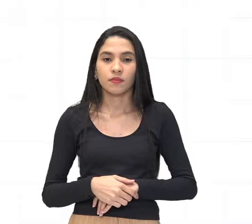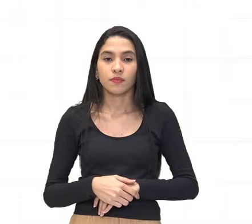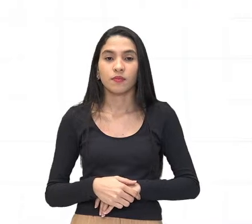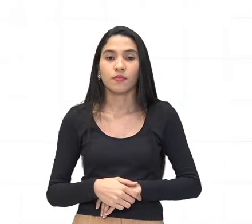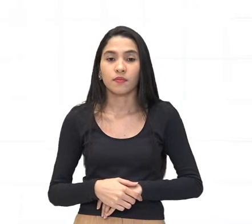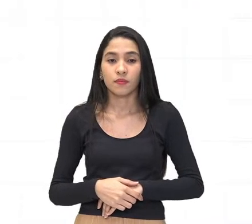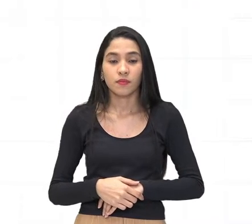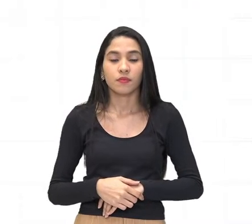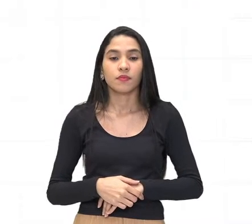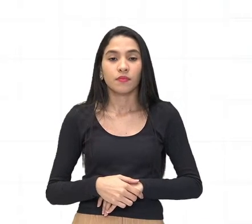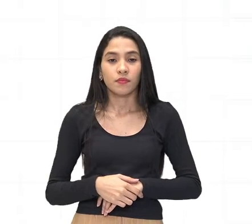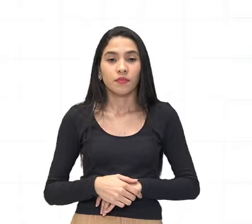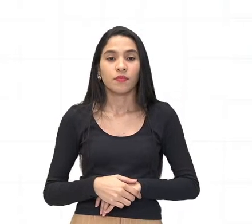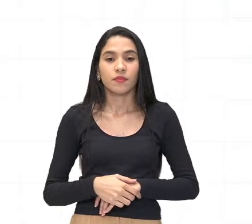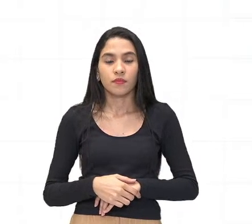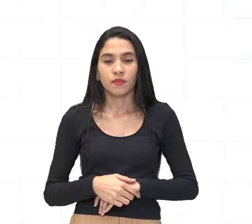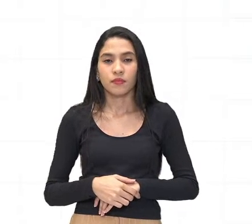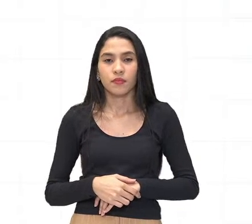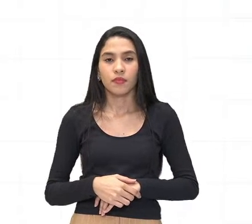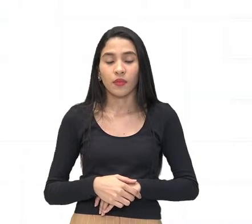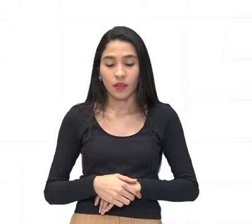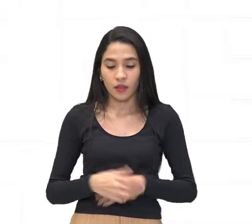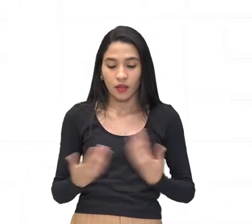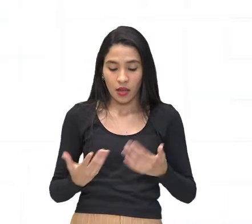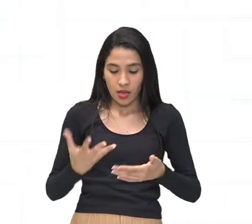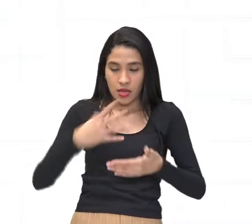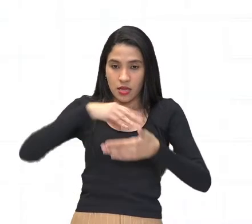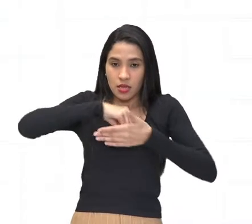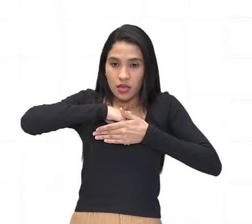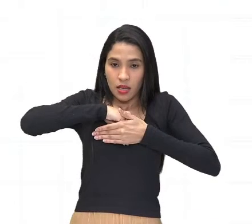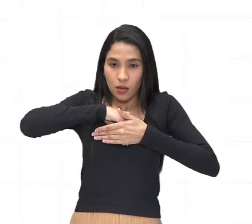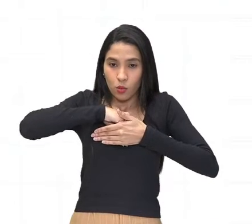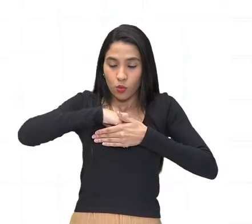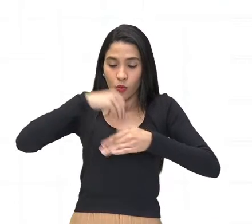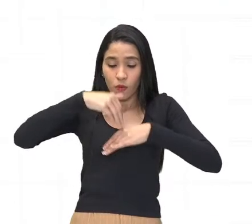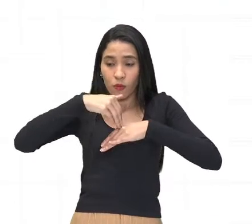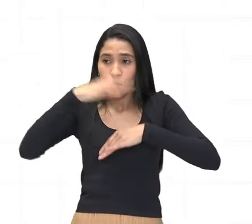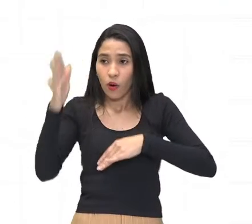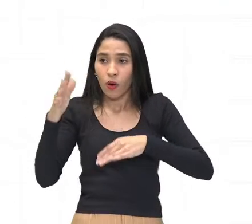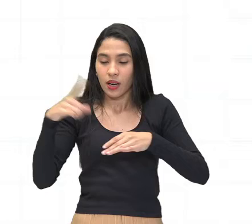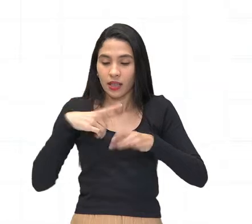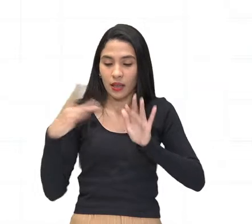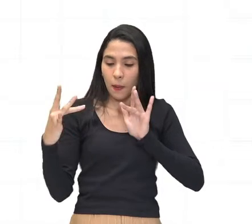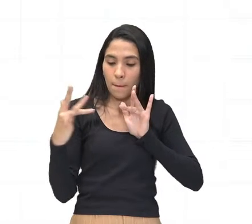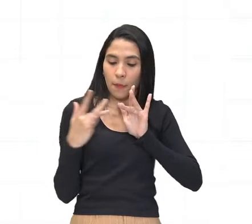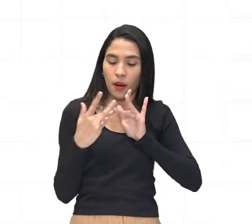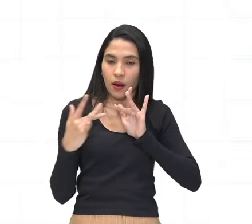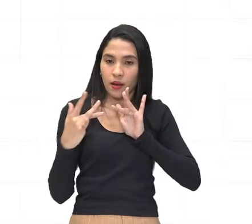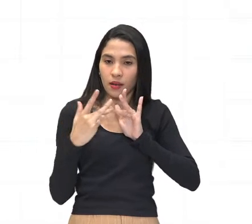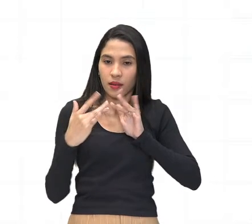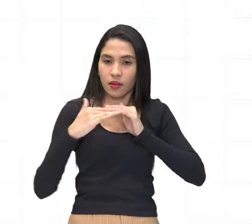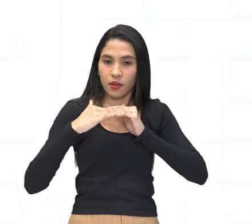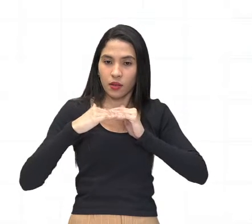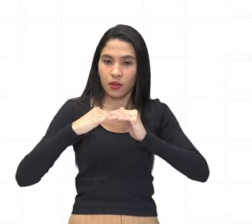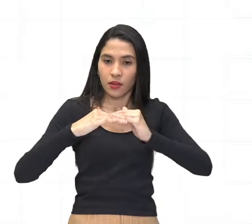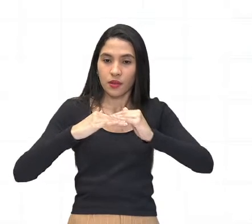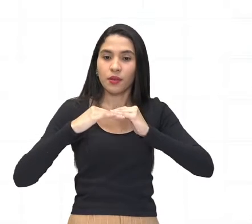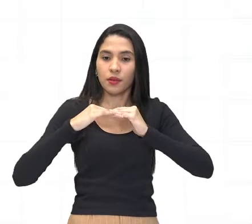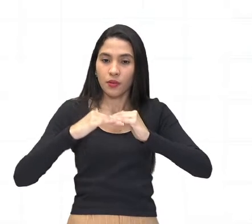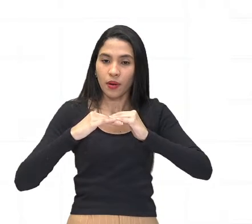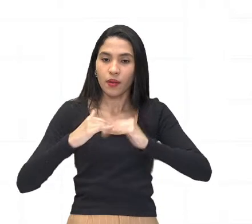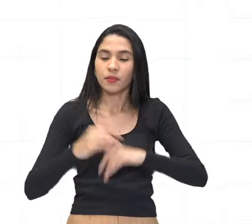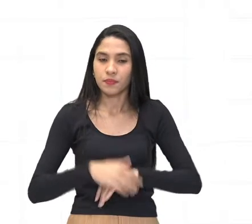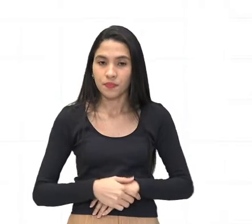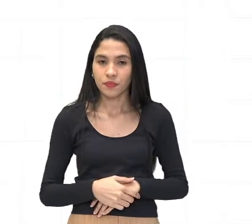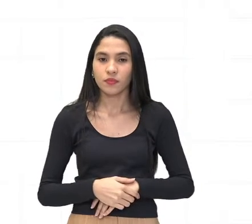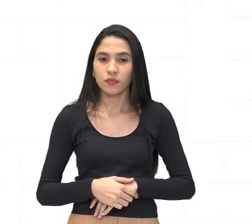pressão contrária, de dentro para fora, ela atua com a mesma intensidade da pressão atmosférica